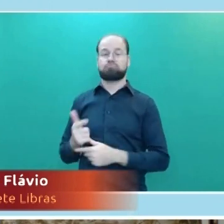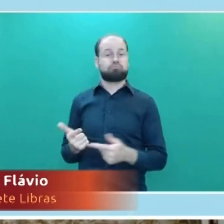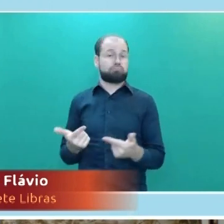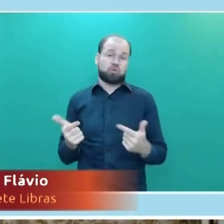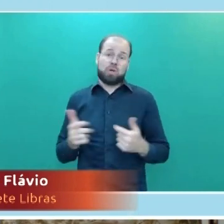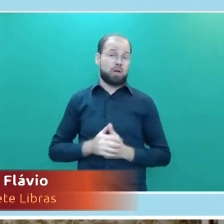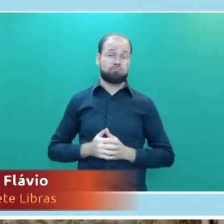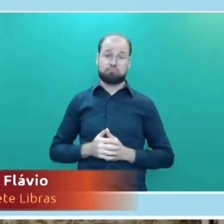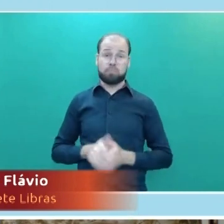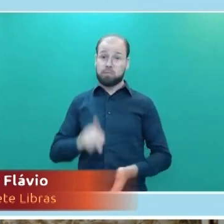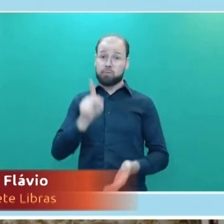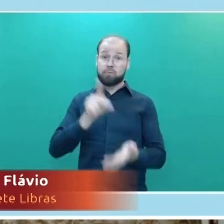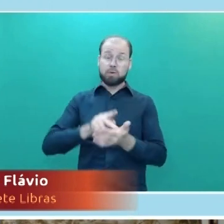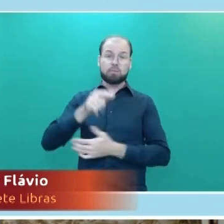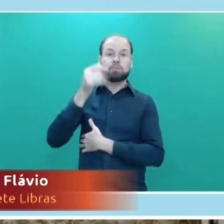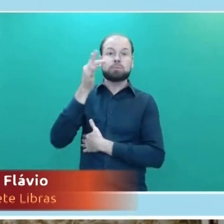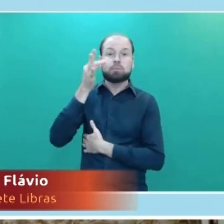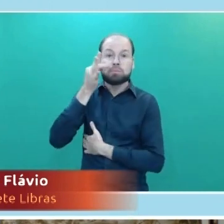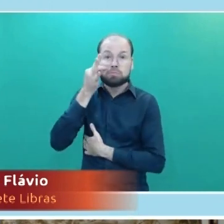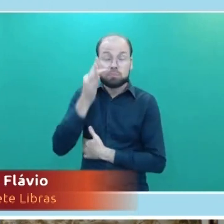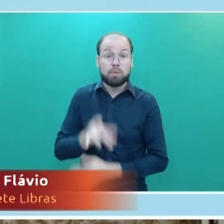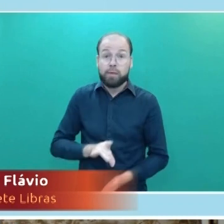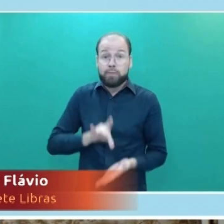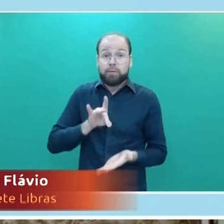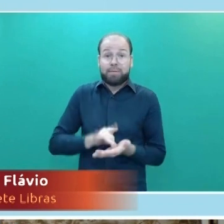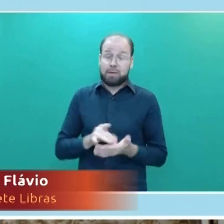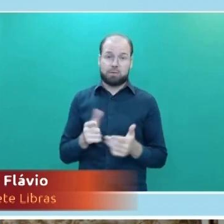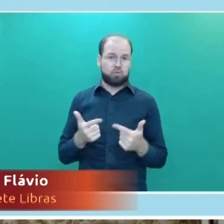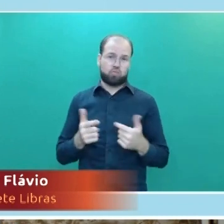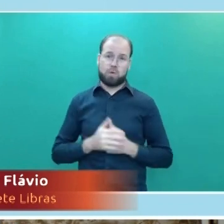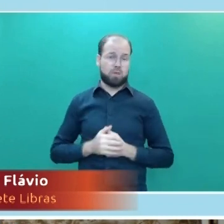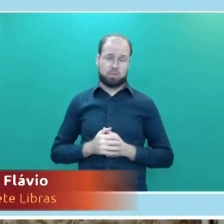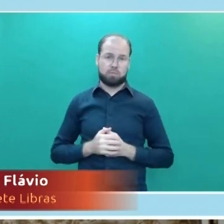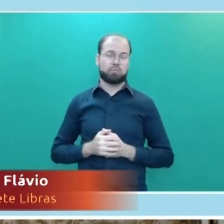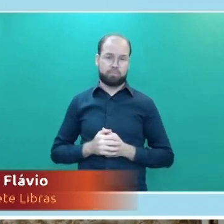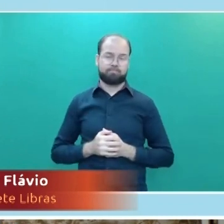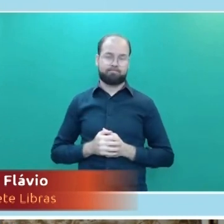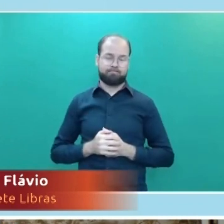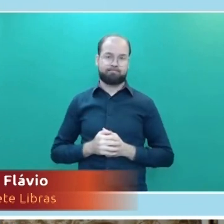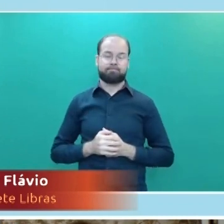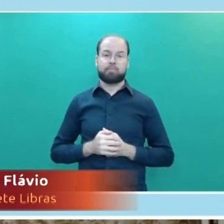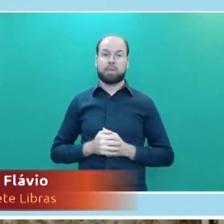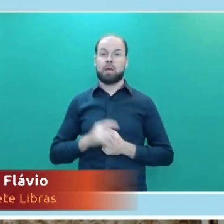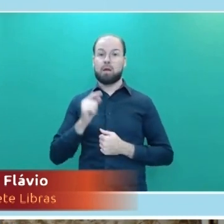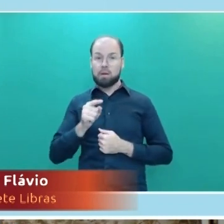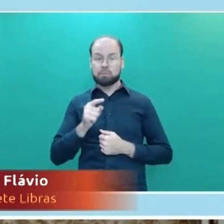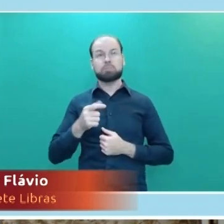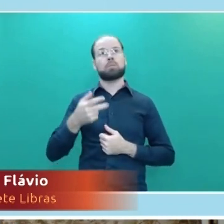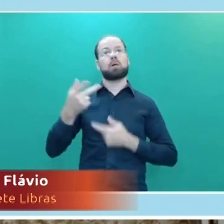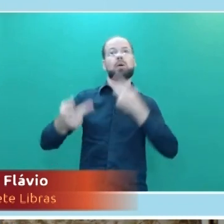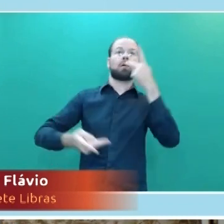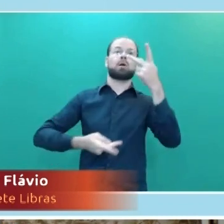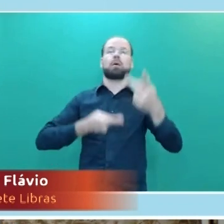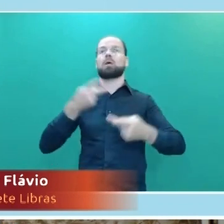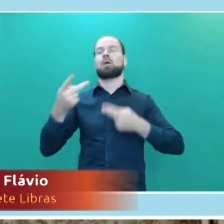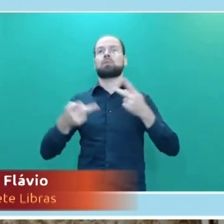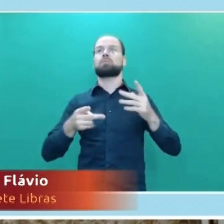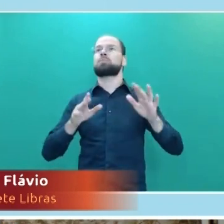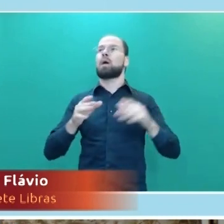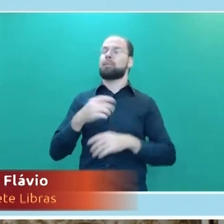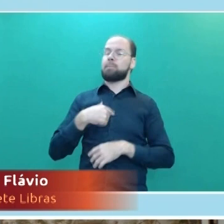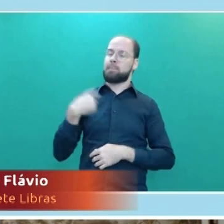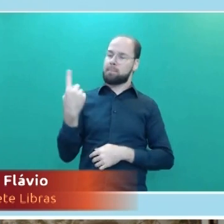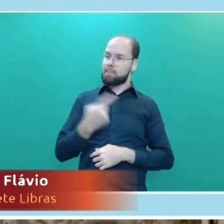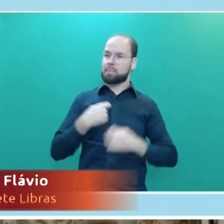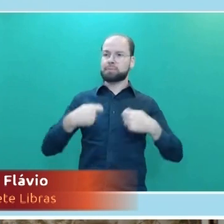não existem na grade curricular, né? O discurso de dizer assim, nossa, vamos